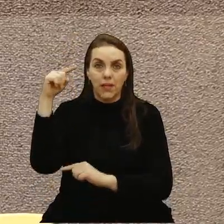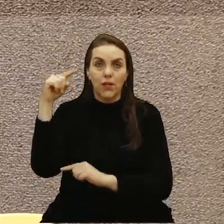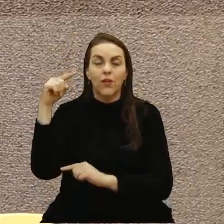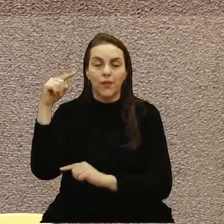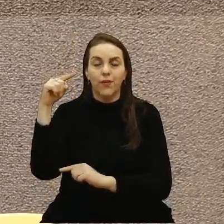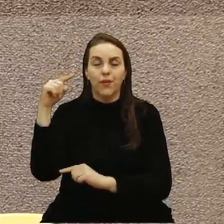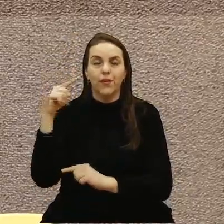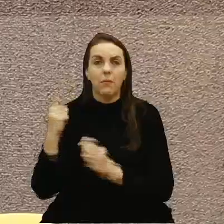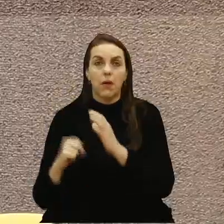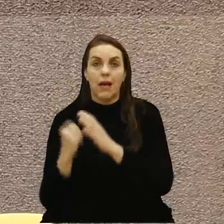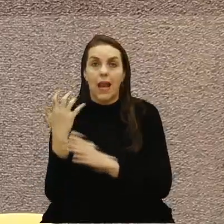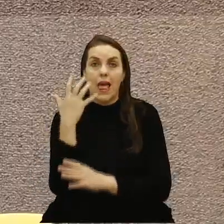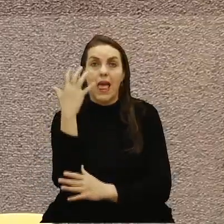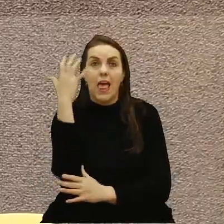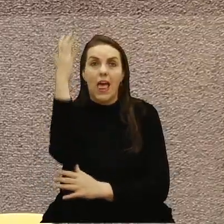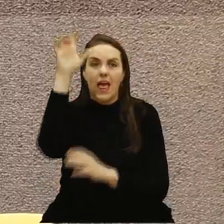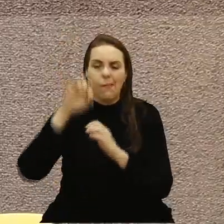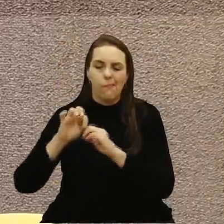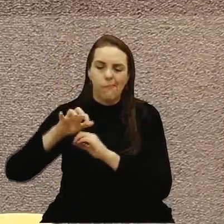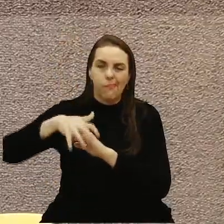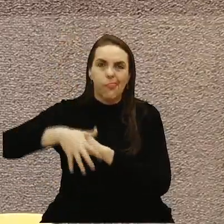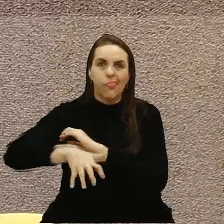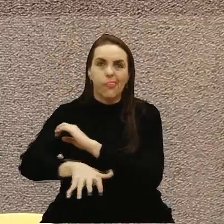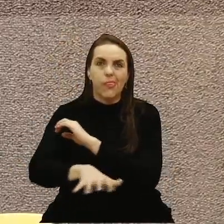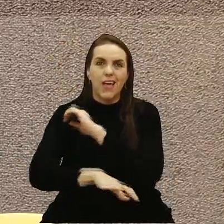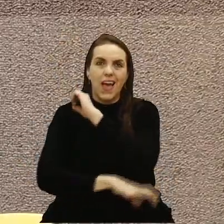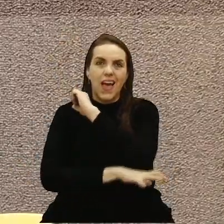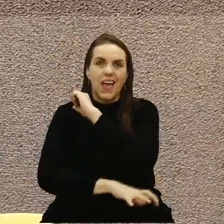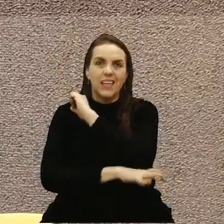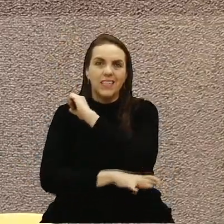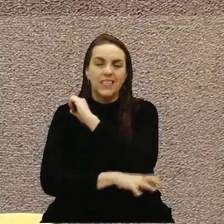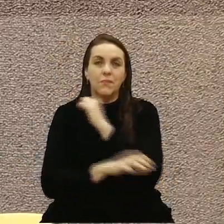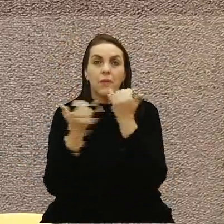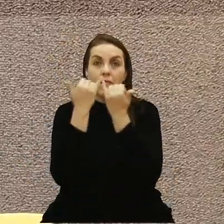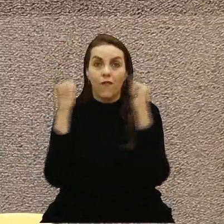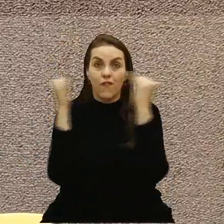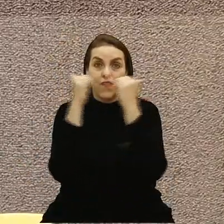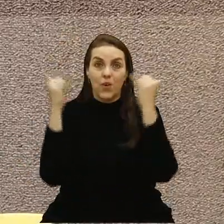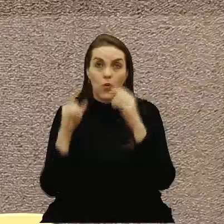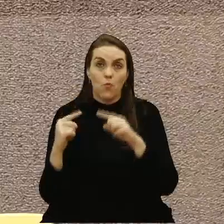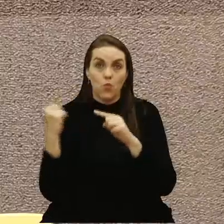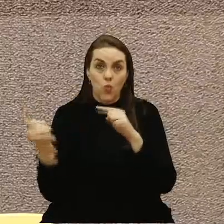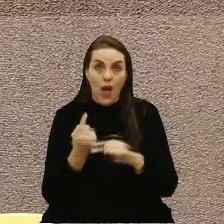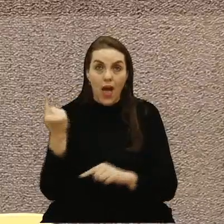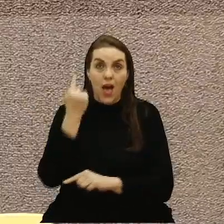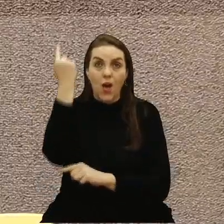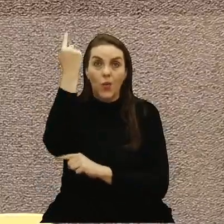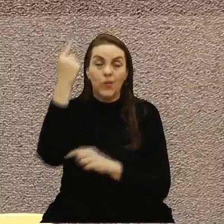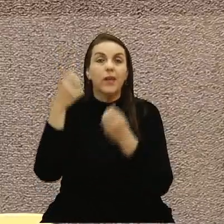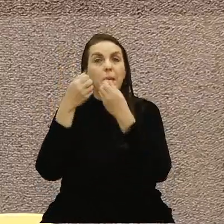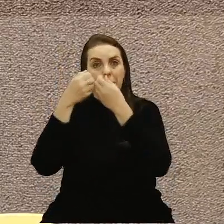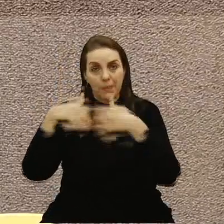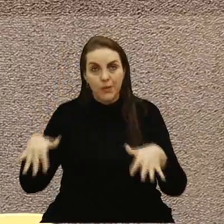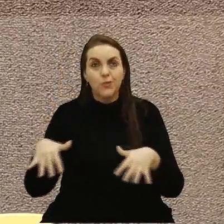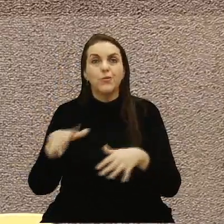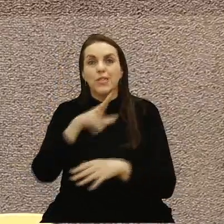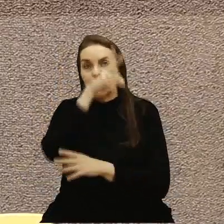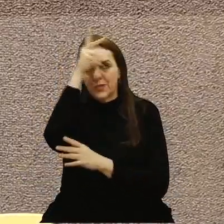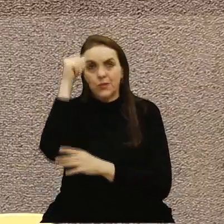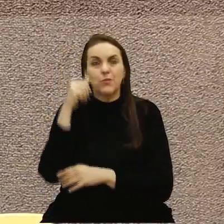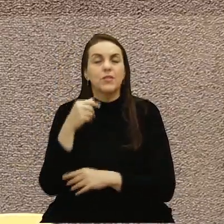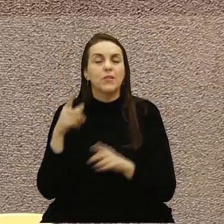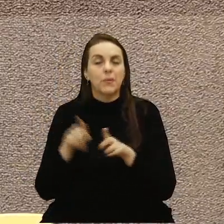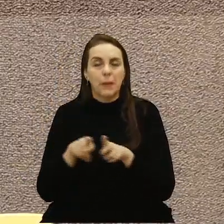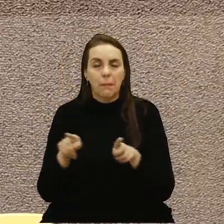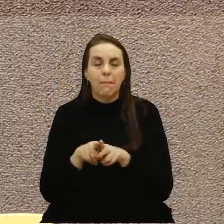e que não criam todos esses transtornos, tanto na fiação elétrica, porque isso é prejuízo, né? Tanto para o município como para o cidadão e para a